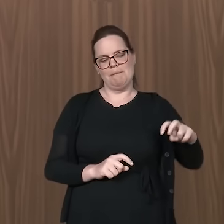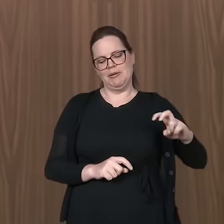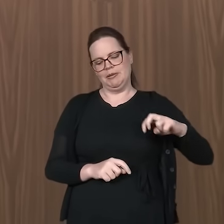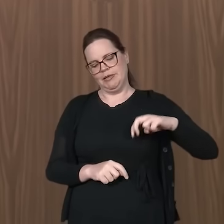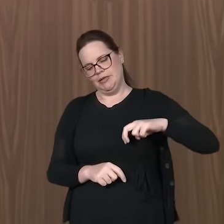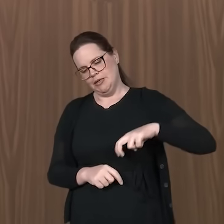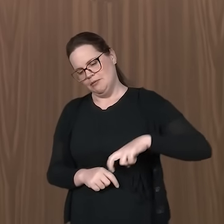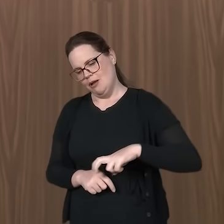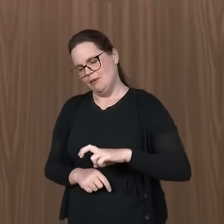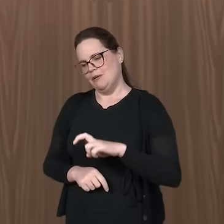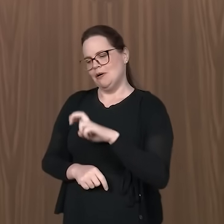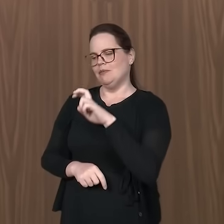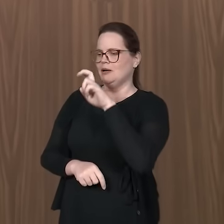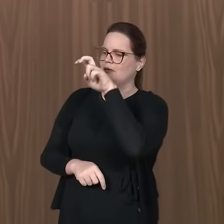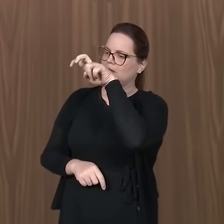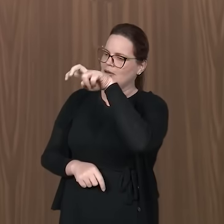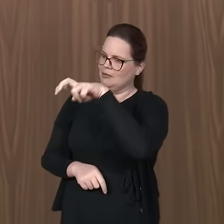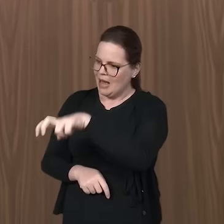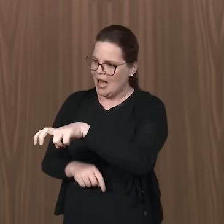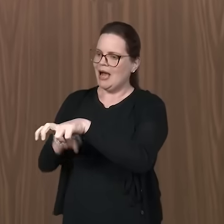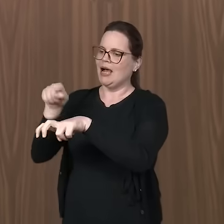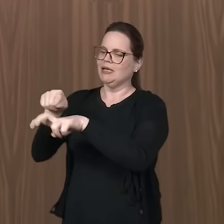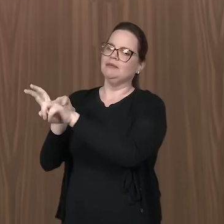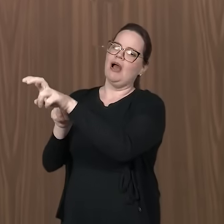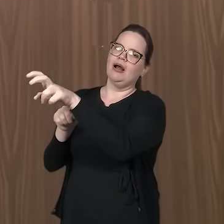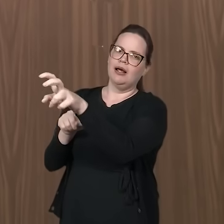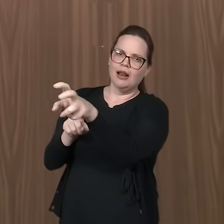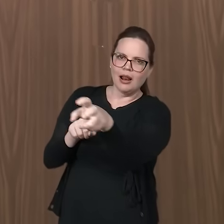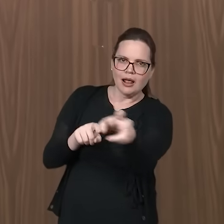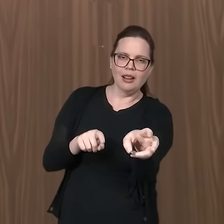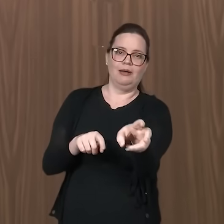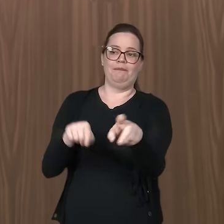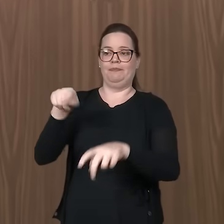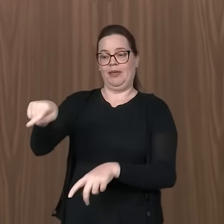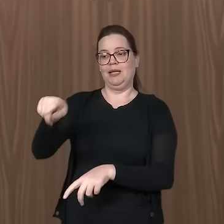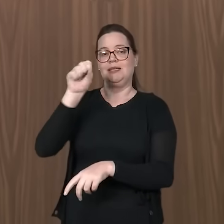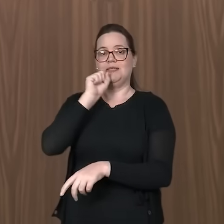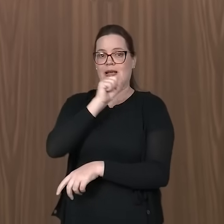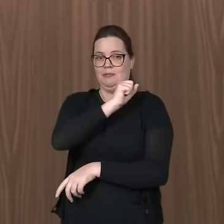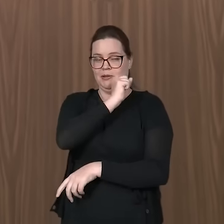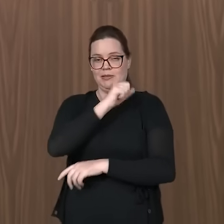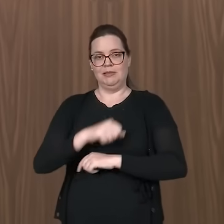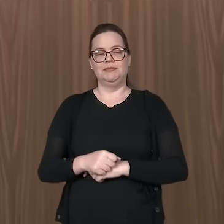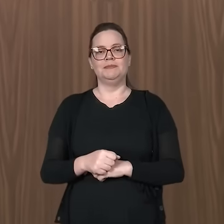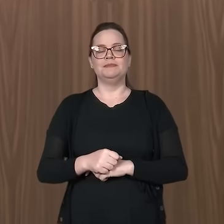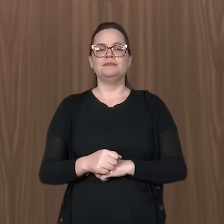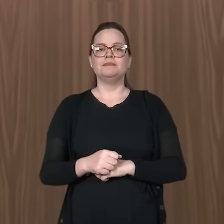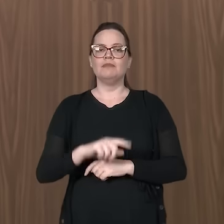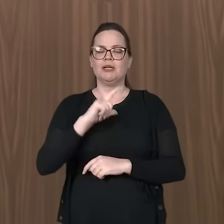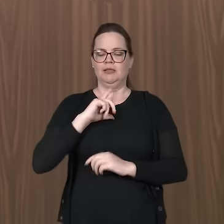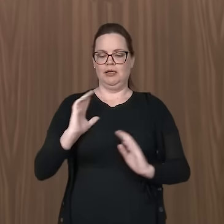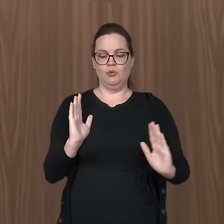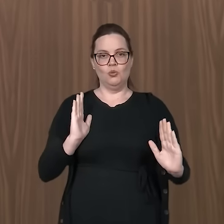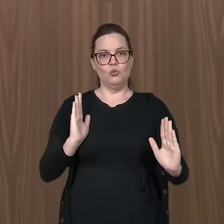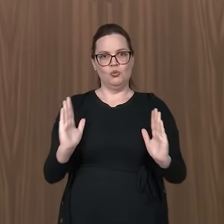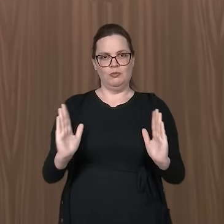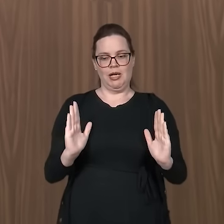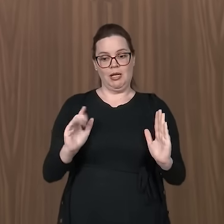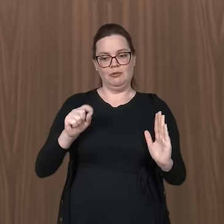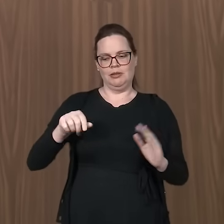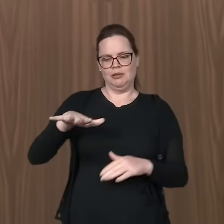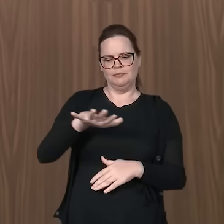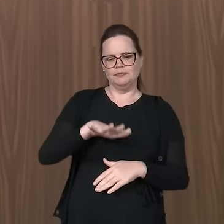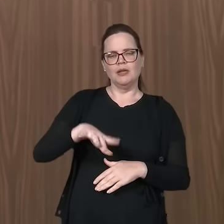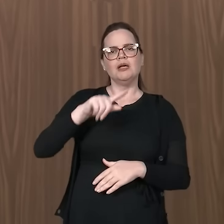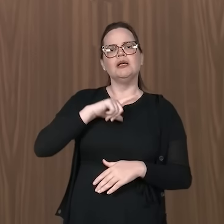e baixos, muito difícil mesmo de se deslocar. Tanto é que quando ele chega numa determinada localidade,